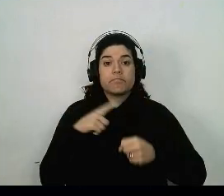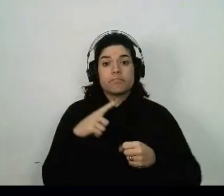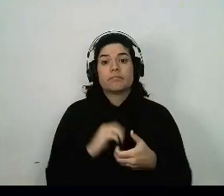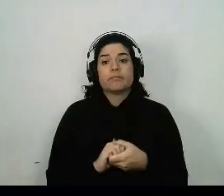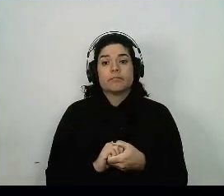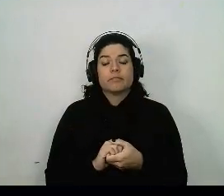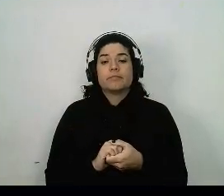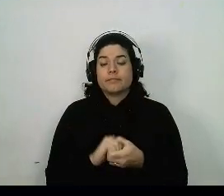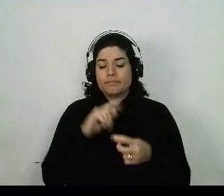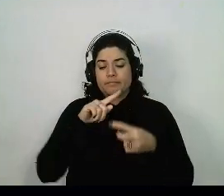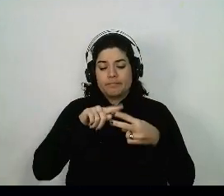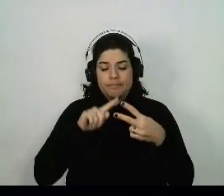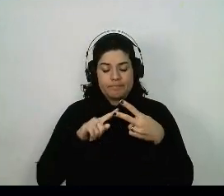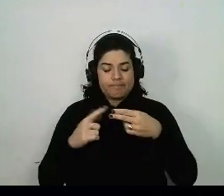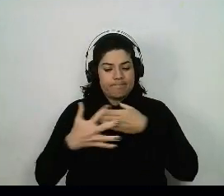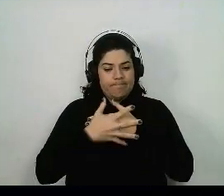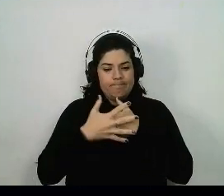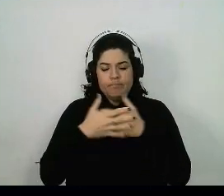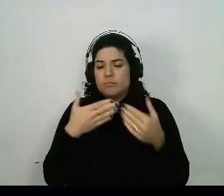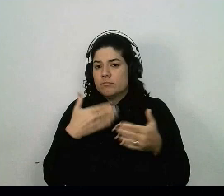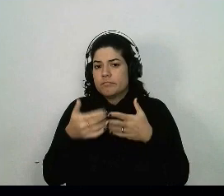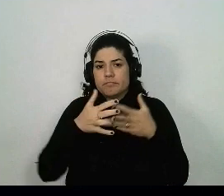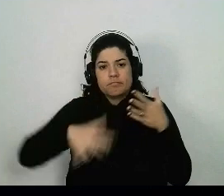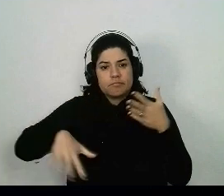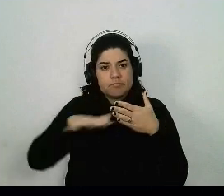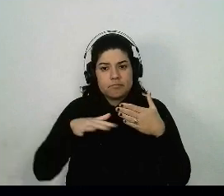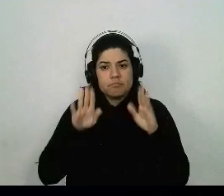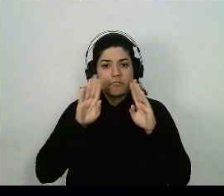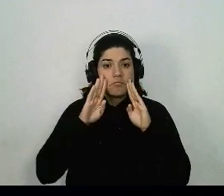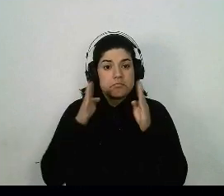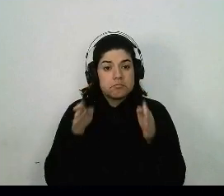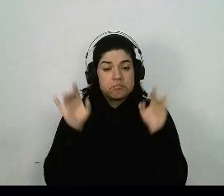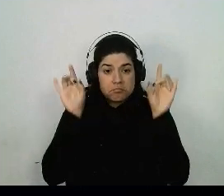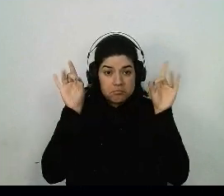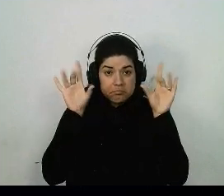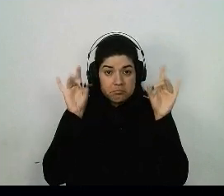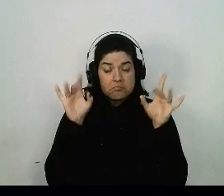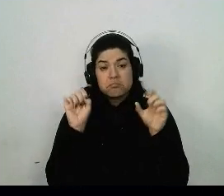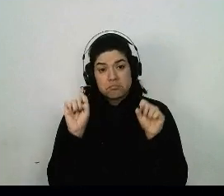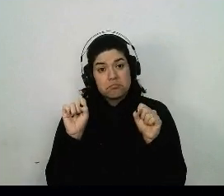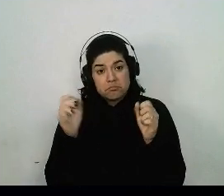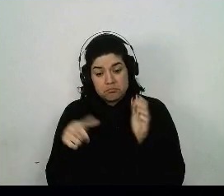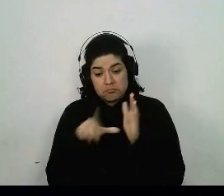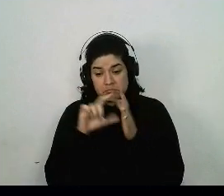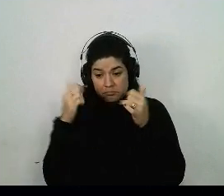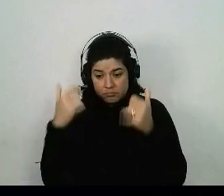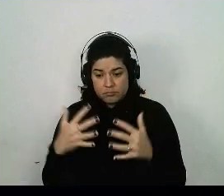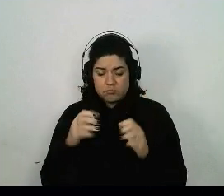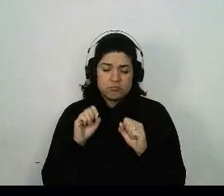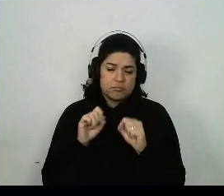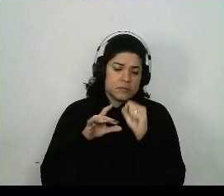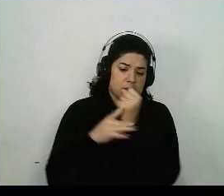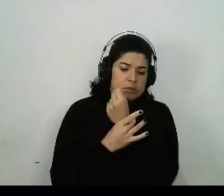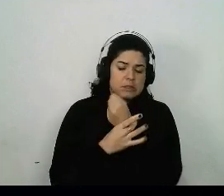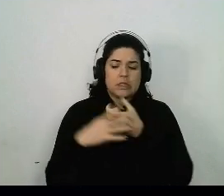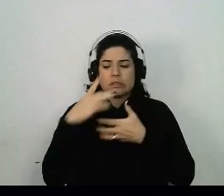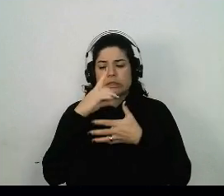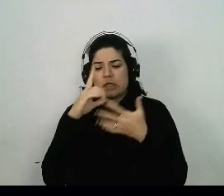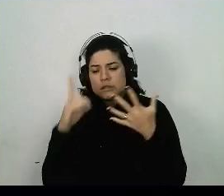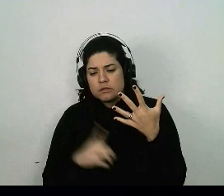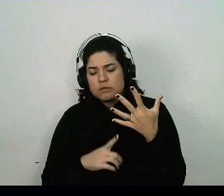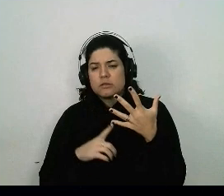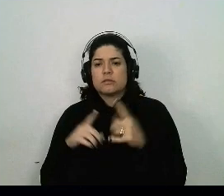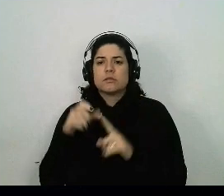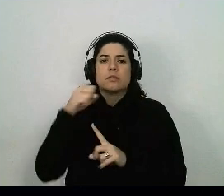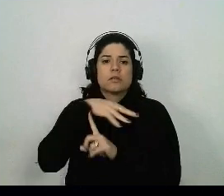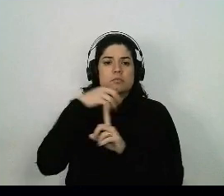que, para qualquer especialidade hoje que eu mencionei ali atrás, seja segurança, dados, aplicação, ele é